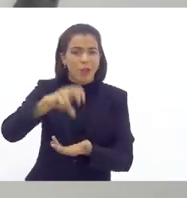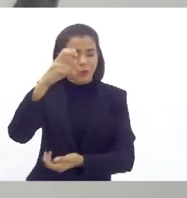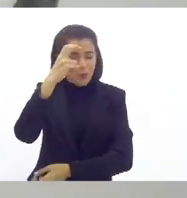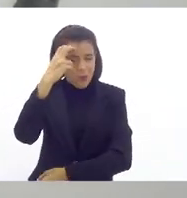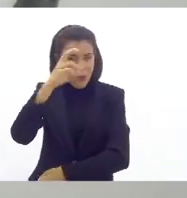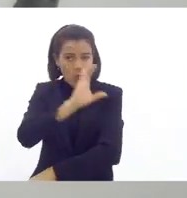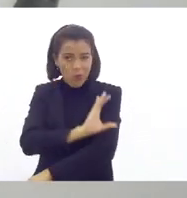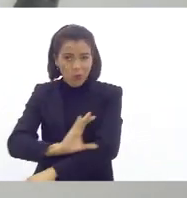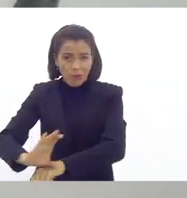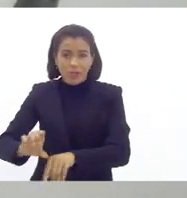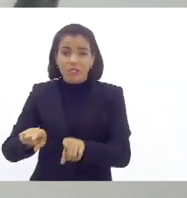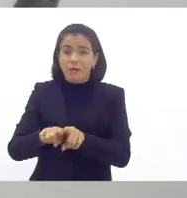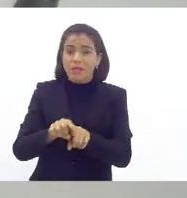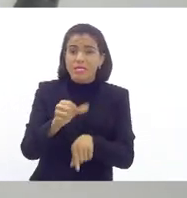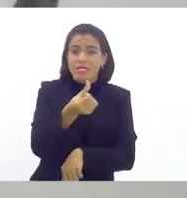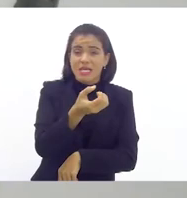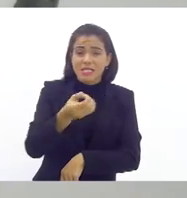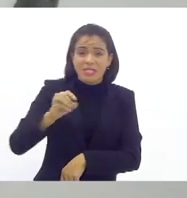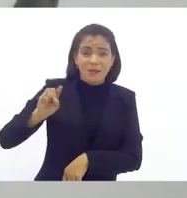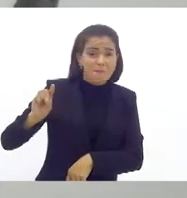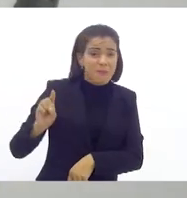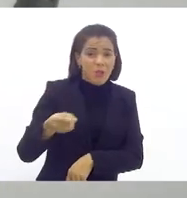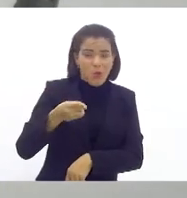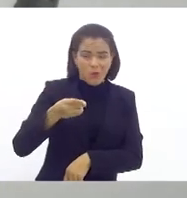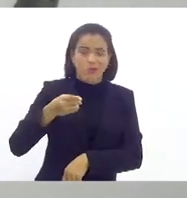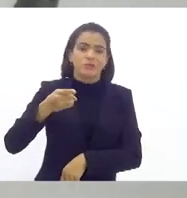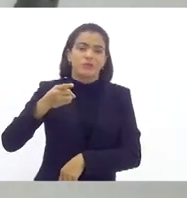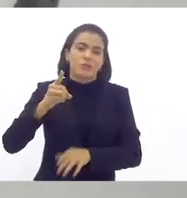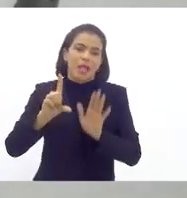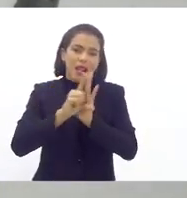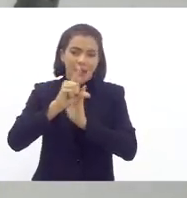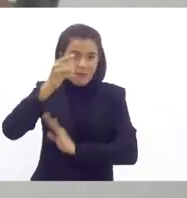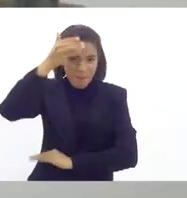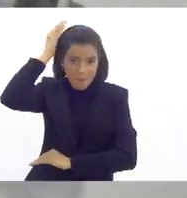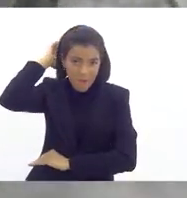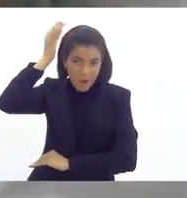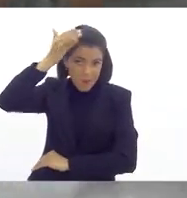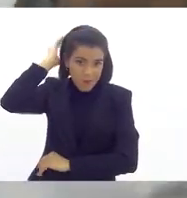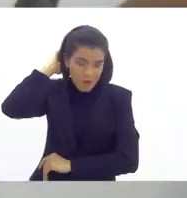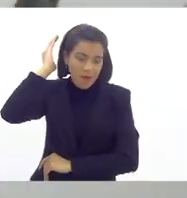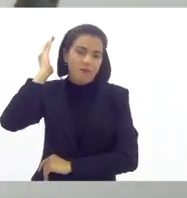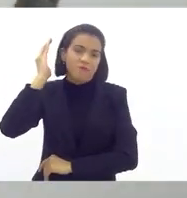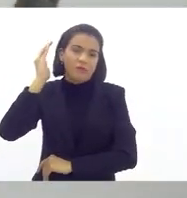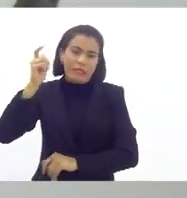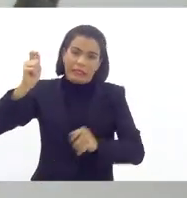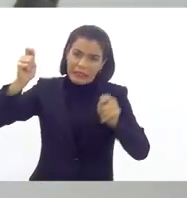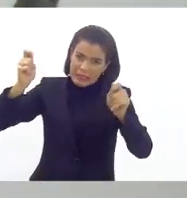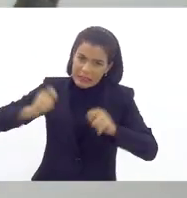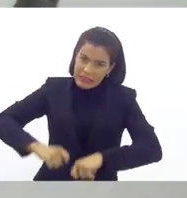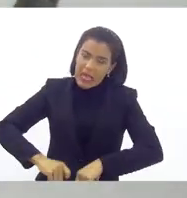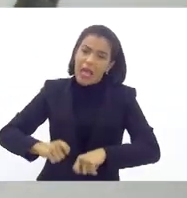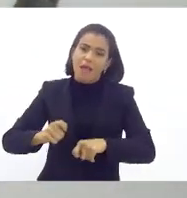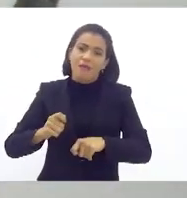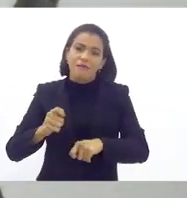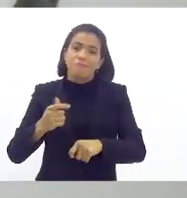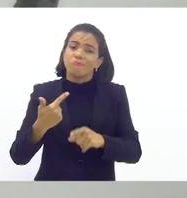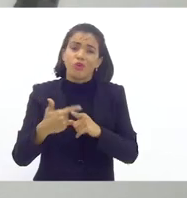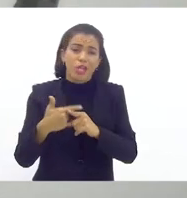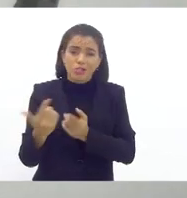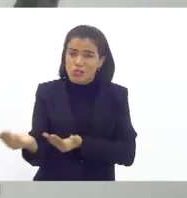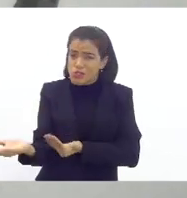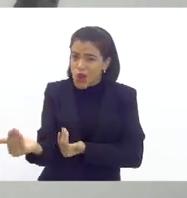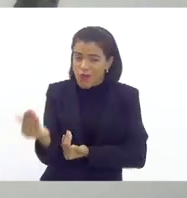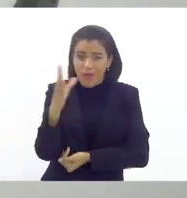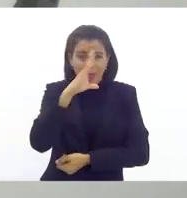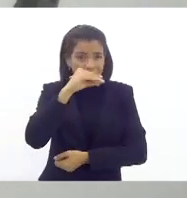260 milhões que vão chegar da Paulo Gustavo no estado do Rio de Janeiro e que muito potencialmente podem não ser acessados por jovens e